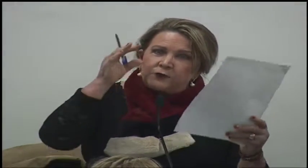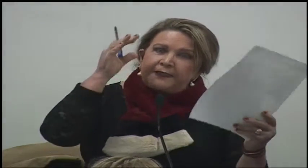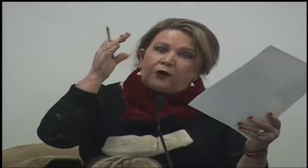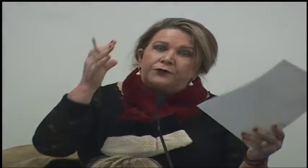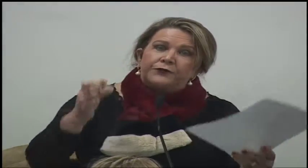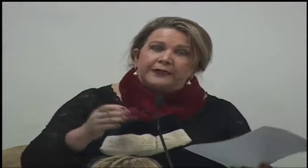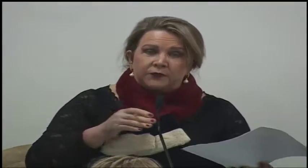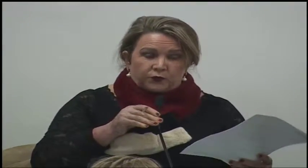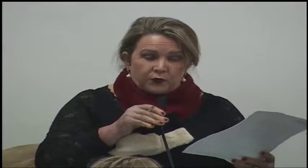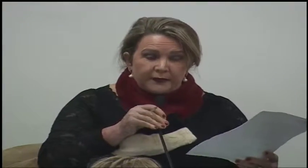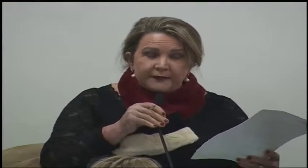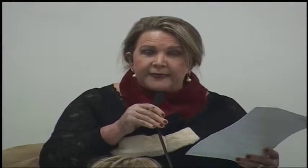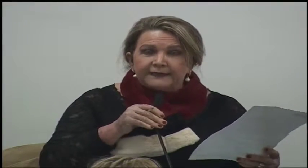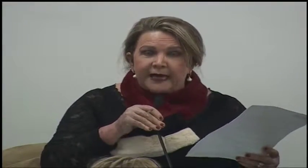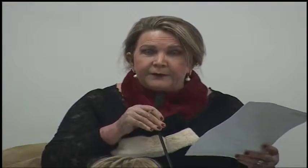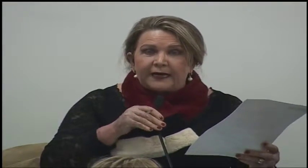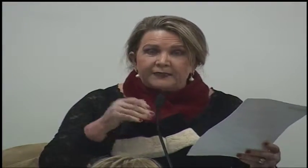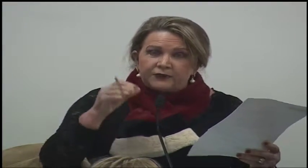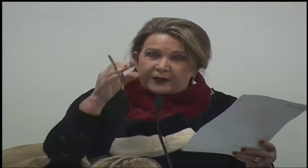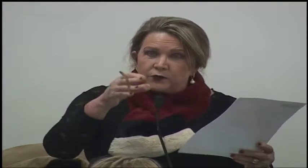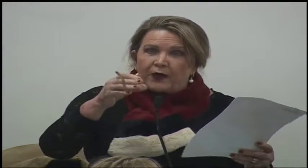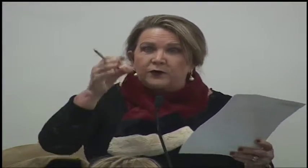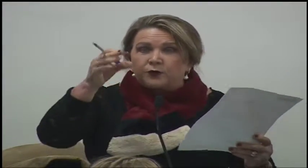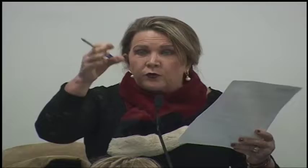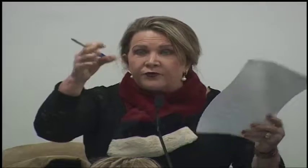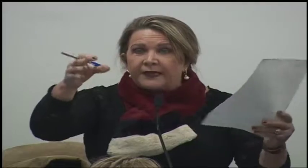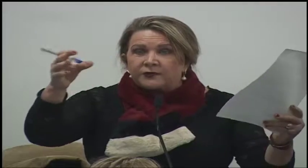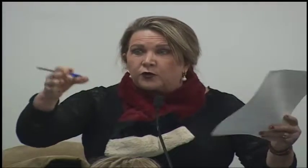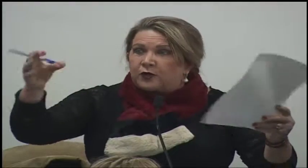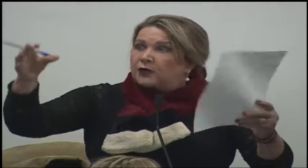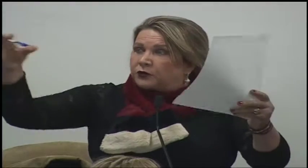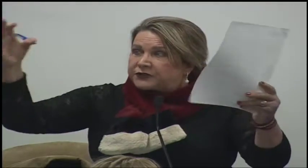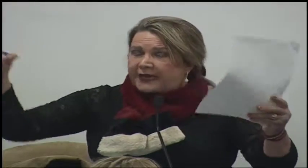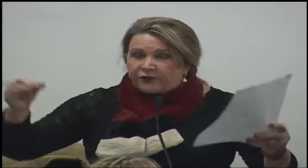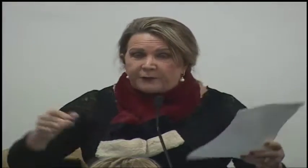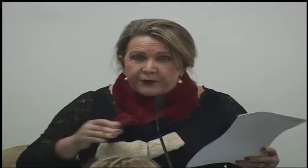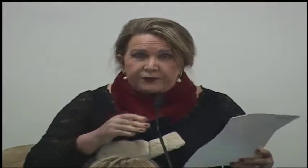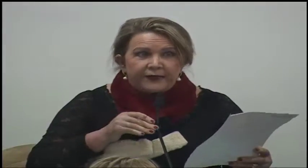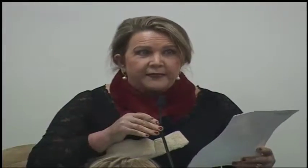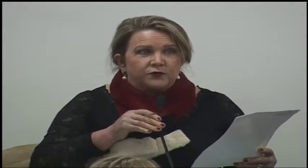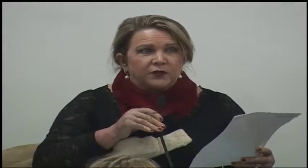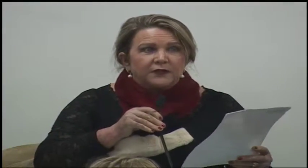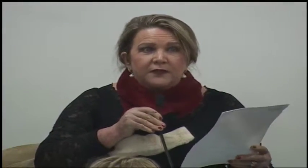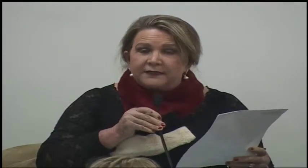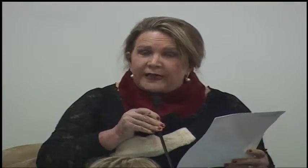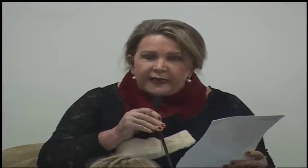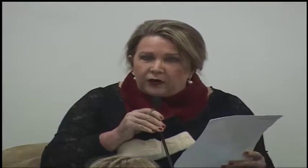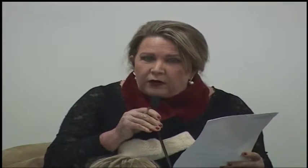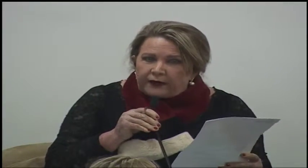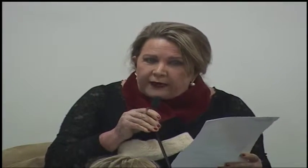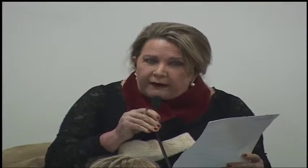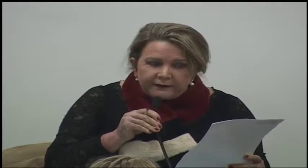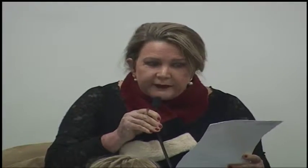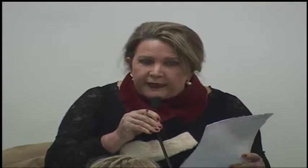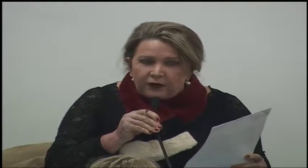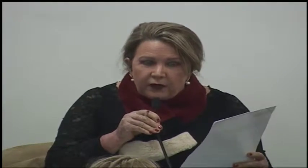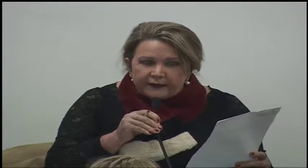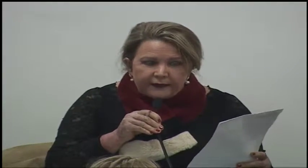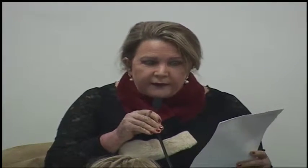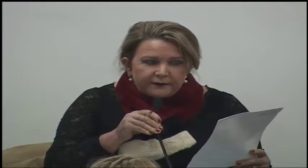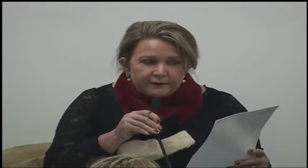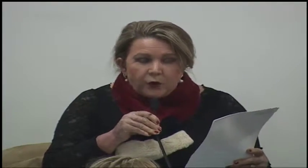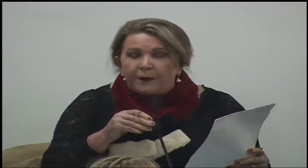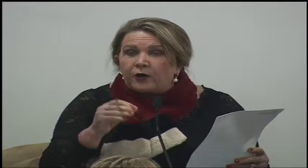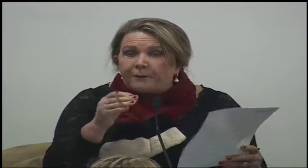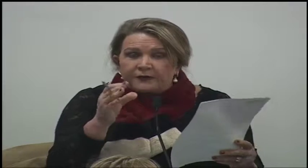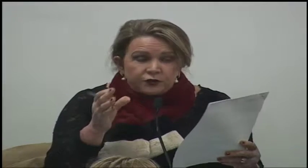às vezes não está ouvindo. Quem sabe a gente falando alto, algum vereador consegue falar para o prefeito que está na hora, está na